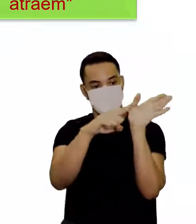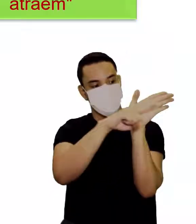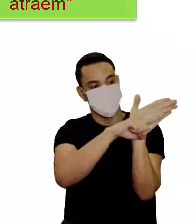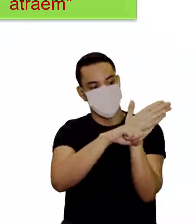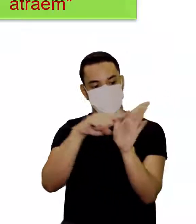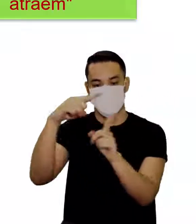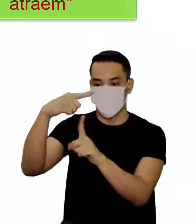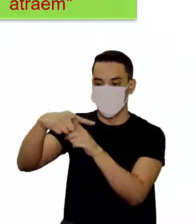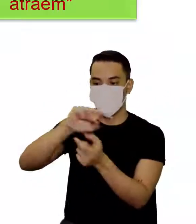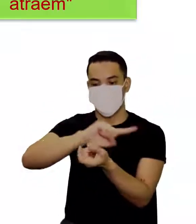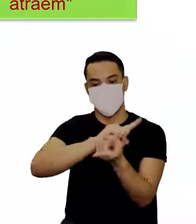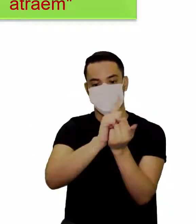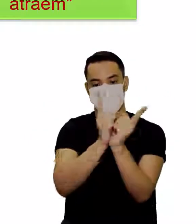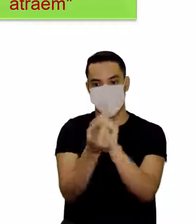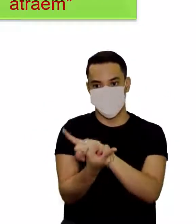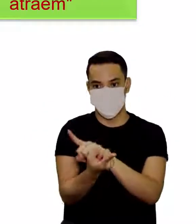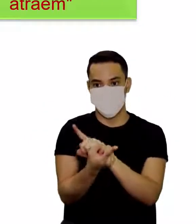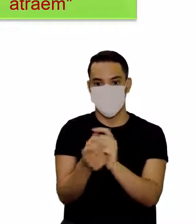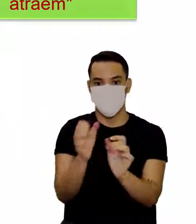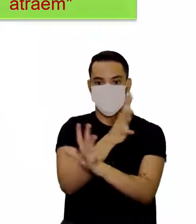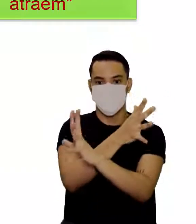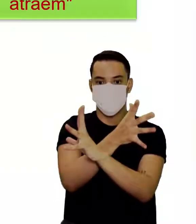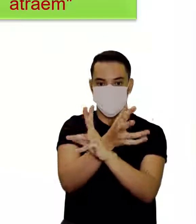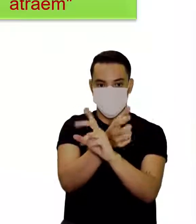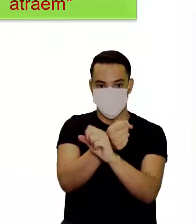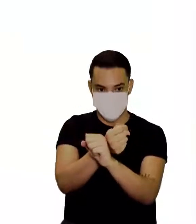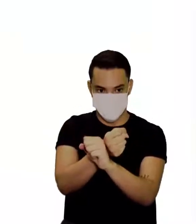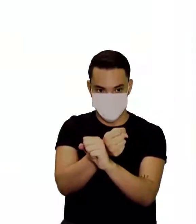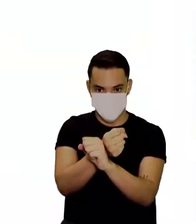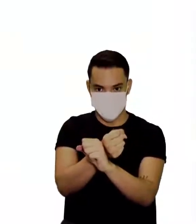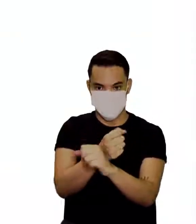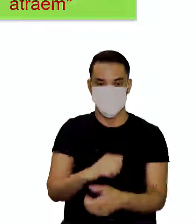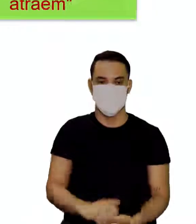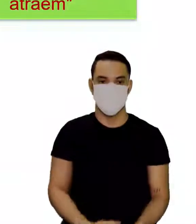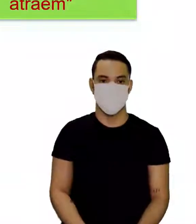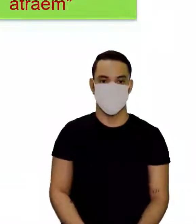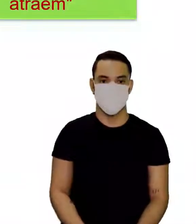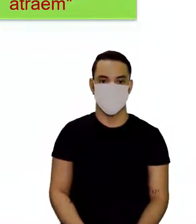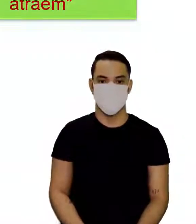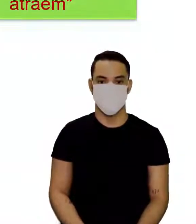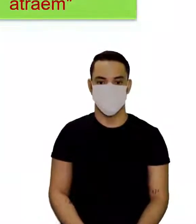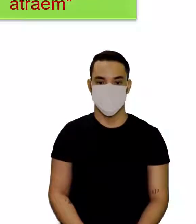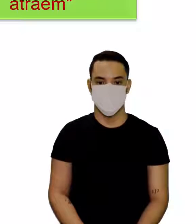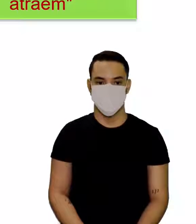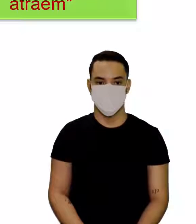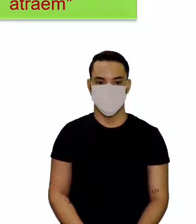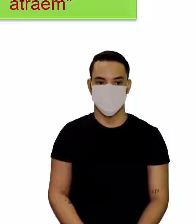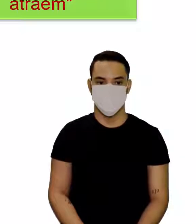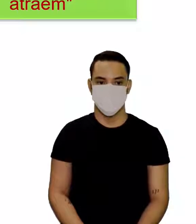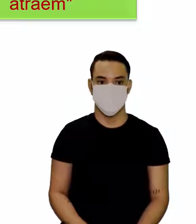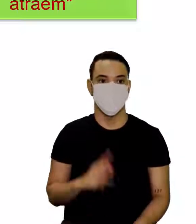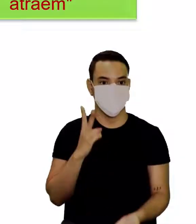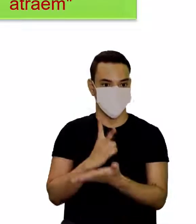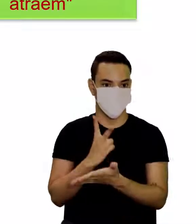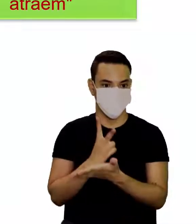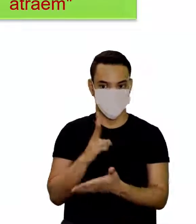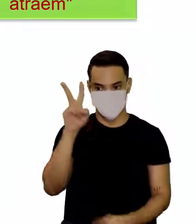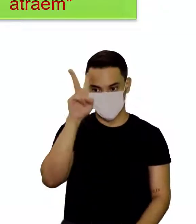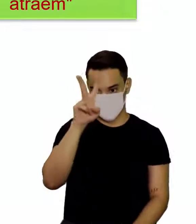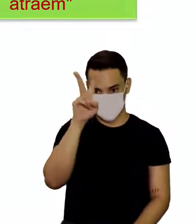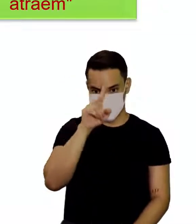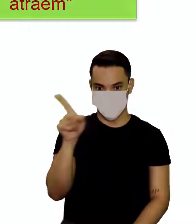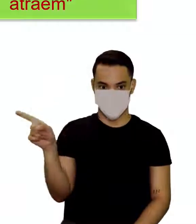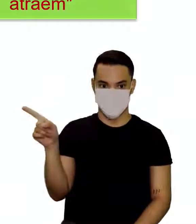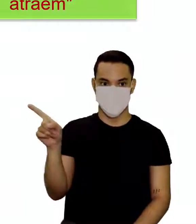né, se atraem. Positivo, positivo, negativo, negativo. Então, olha aí, ó. Sinais iguais repelem